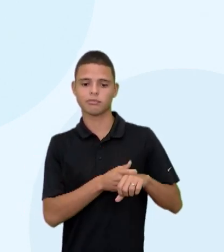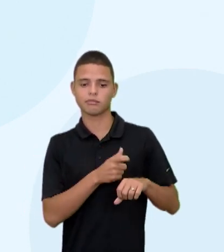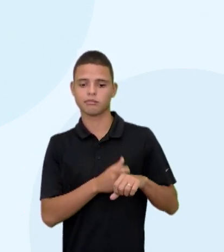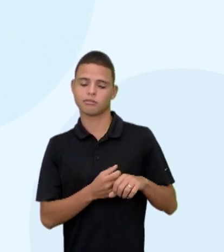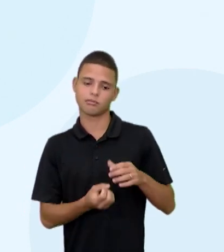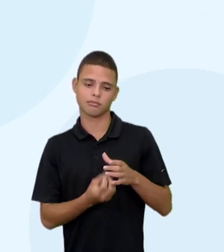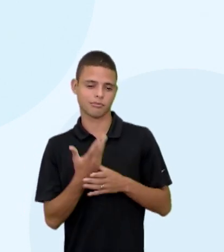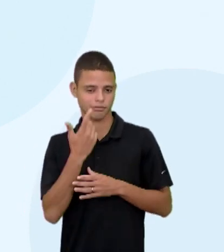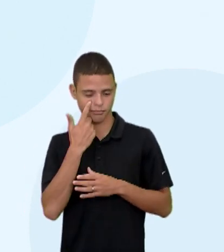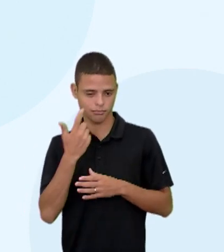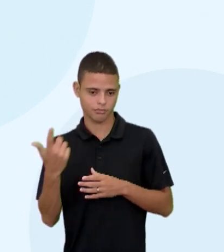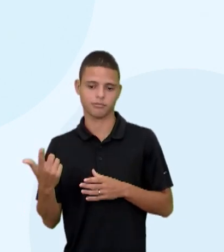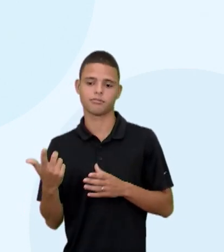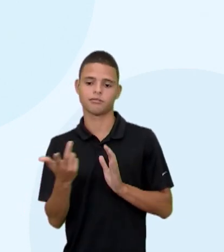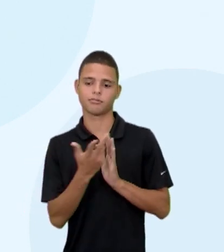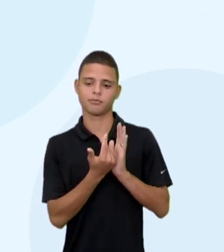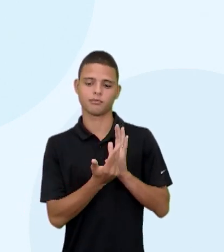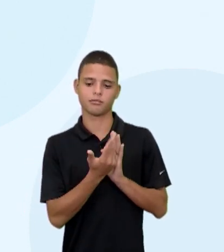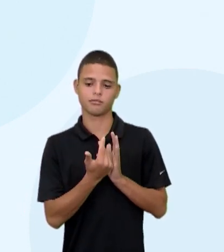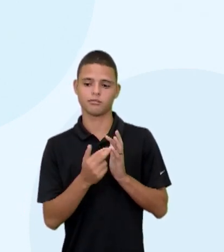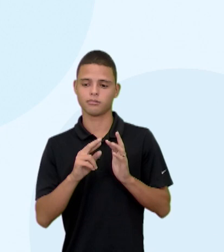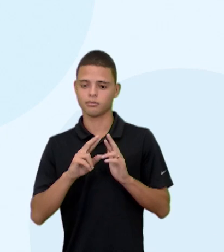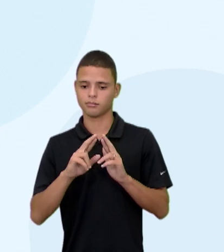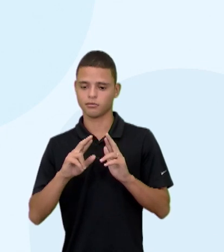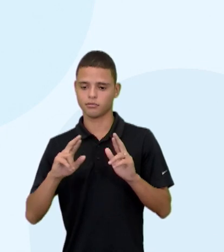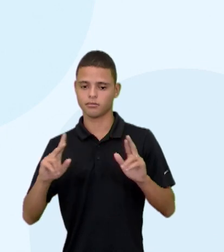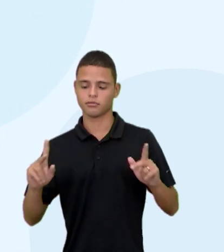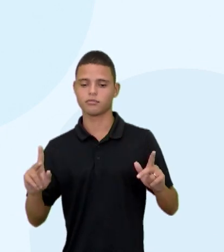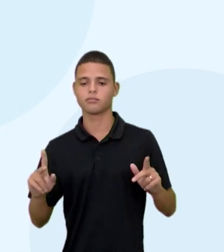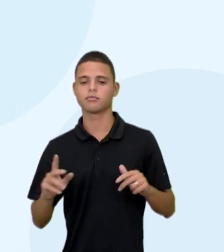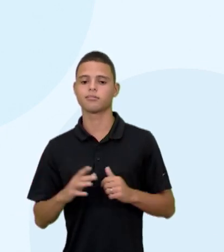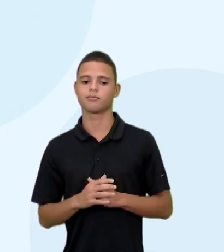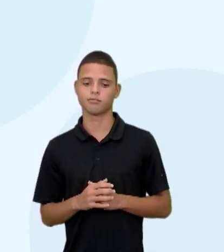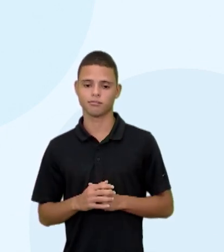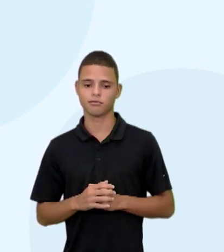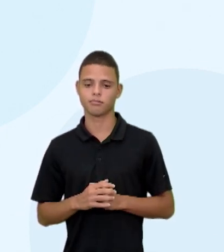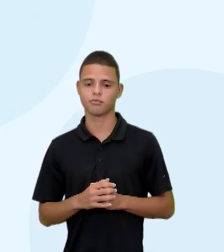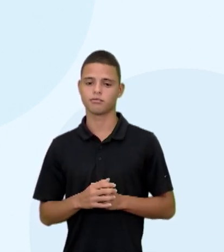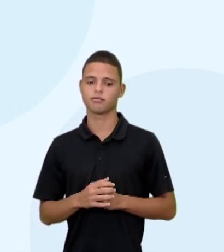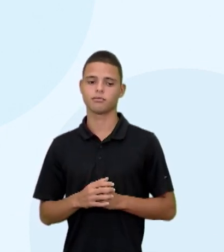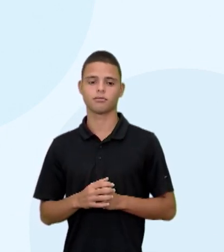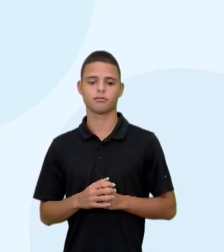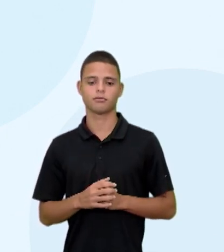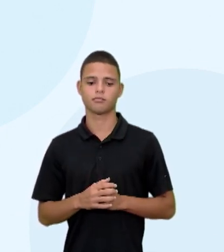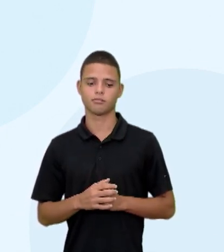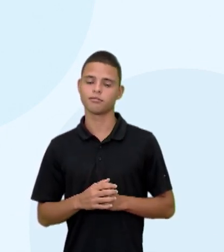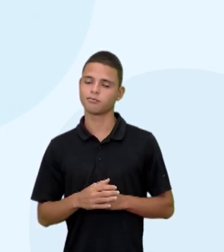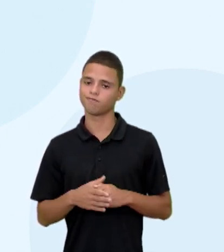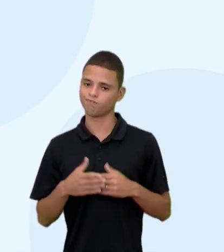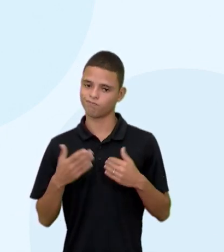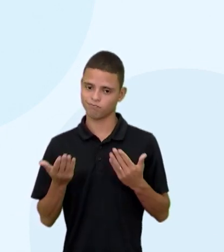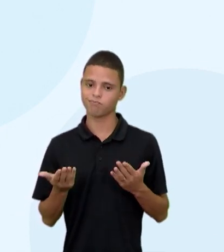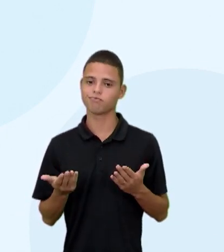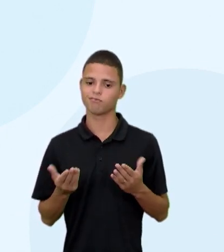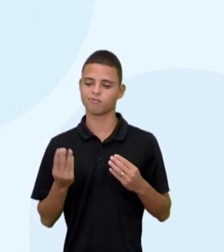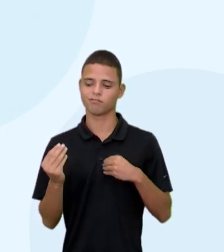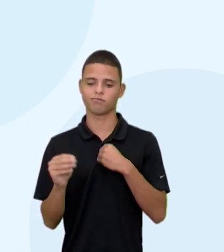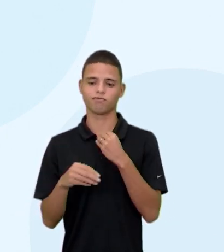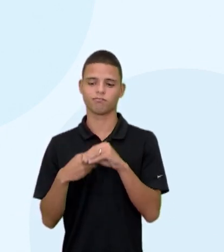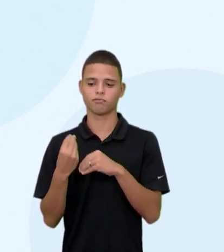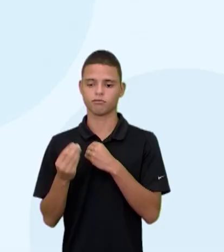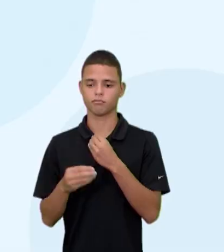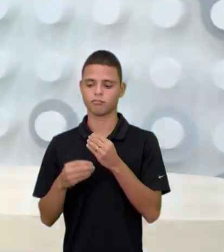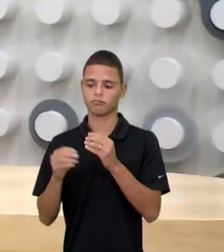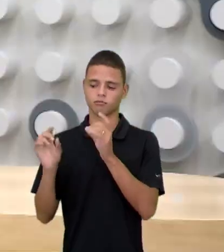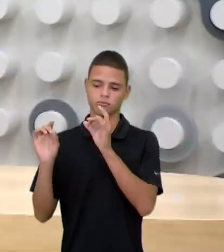gente viu na imagem anterior, né? Com diversos aí, e basalto aí, além de conchas, ou seja, é um emaranhado de um monte